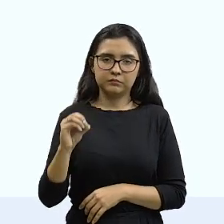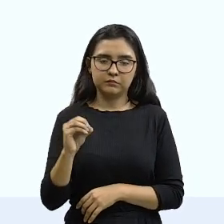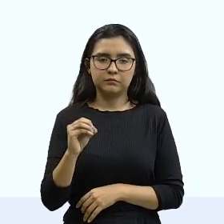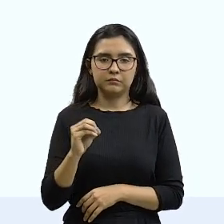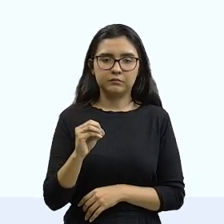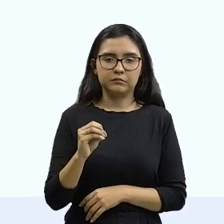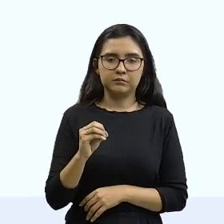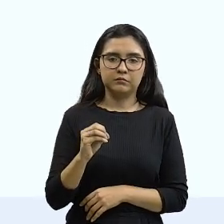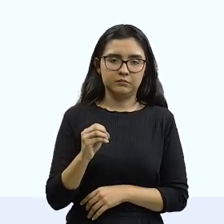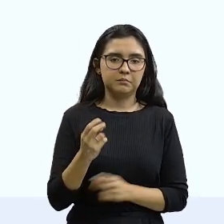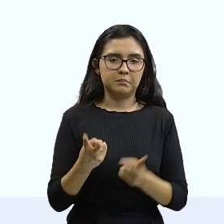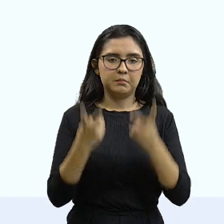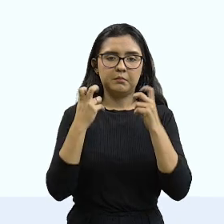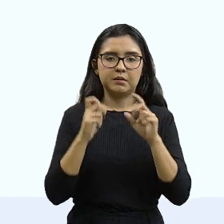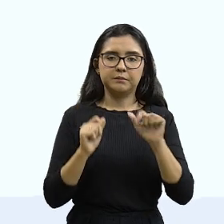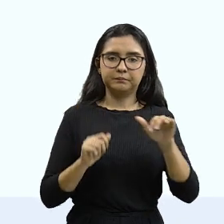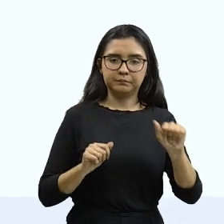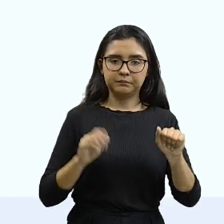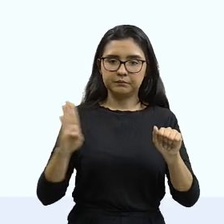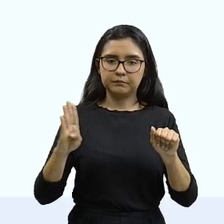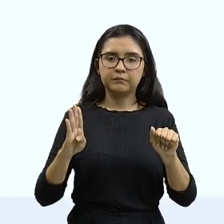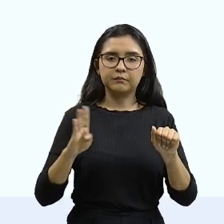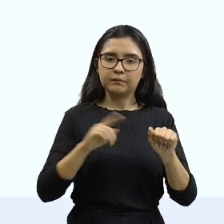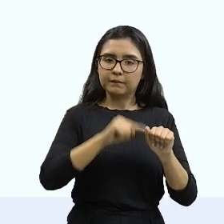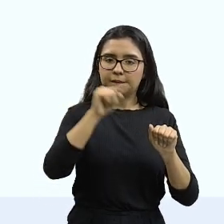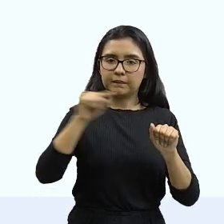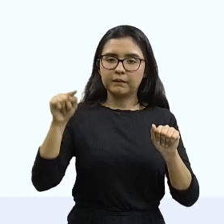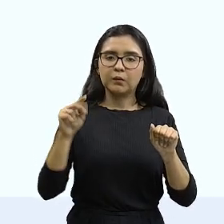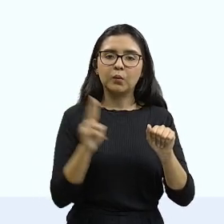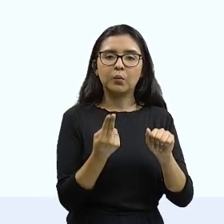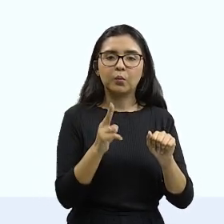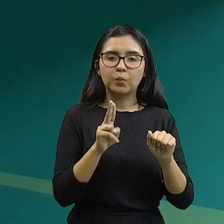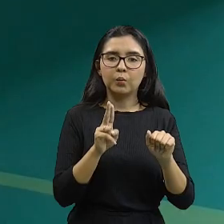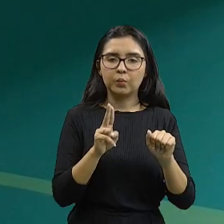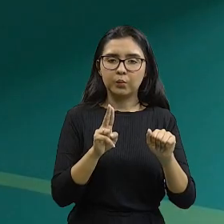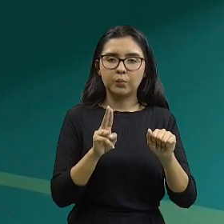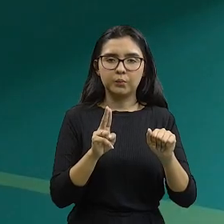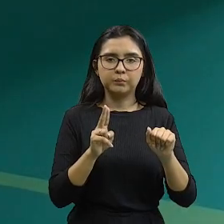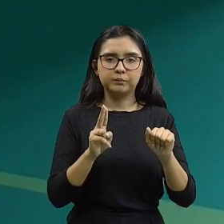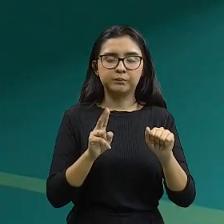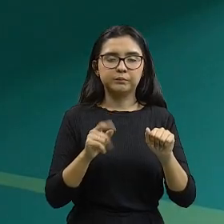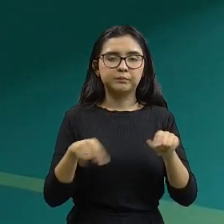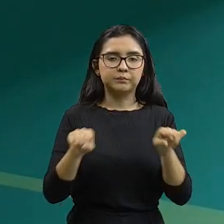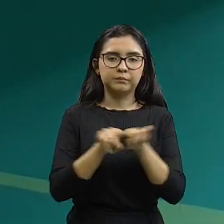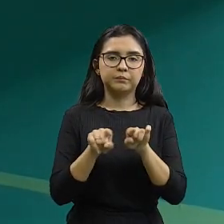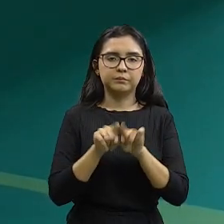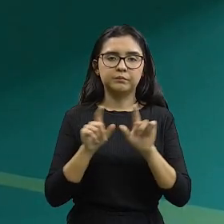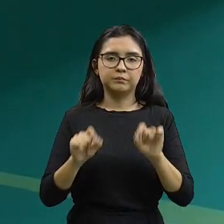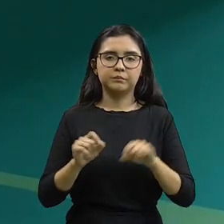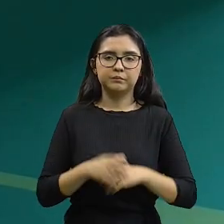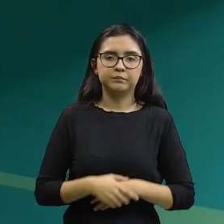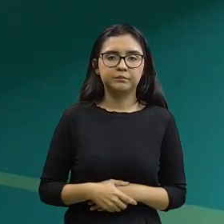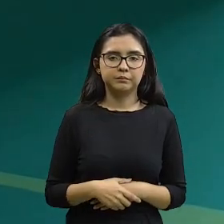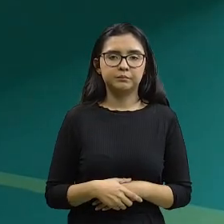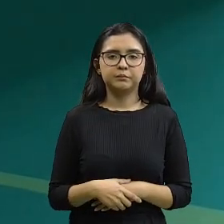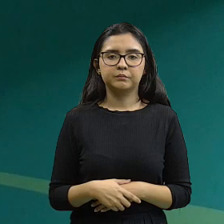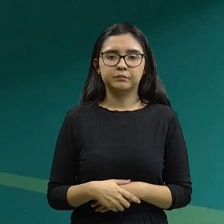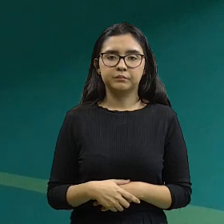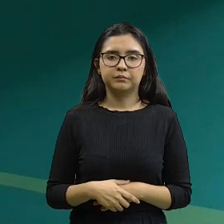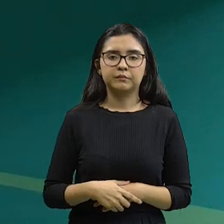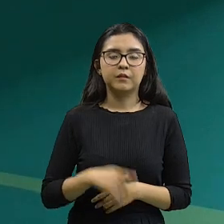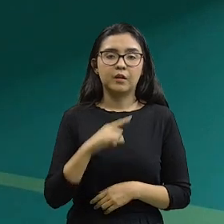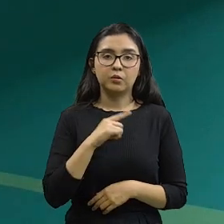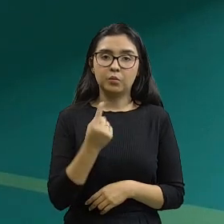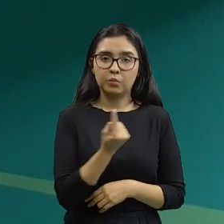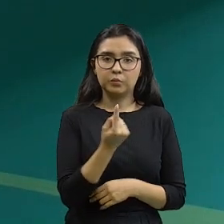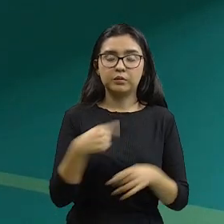ó. Um U valendo para todo mundo. Esse U é o U do 1 e é o U do 2.